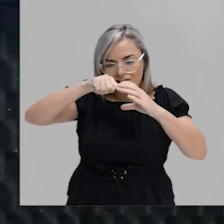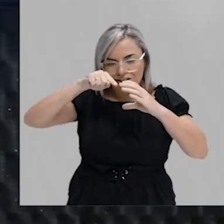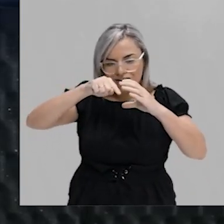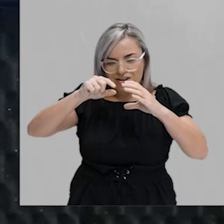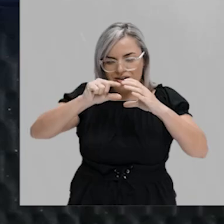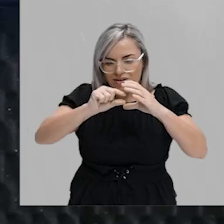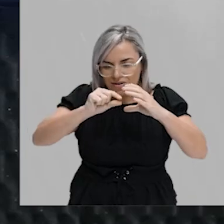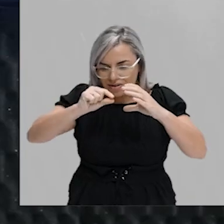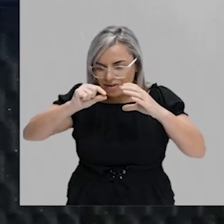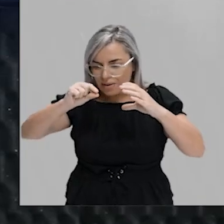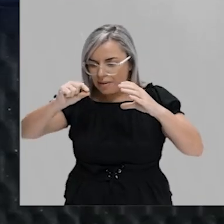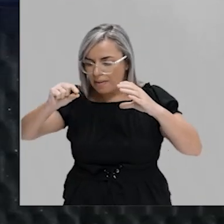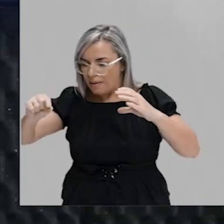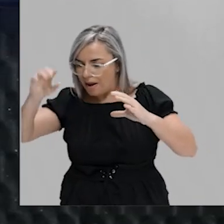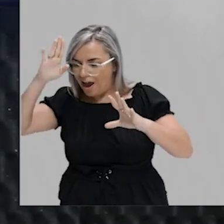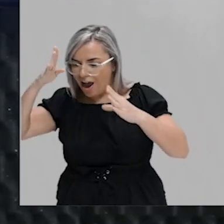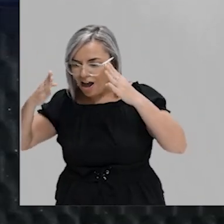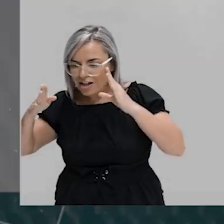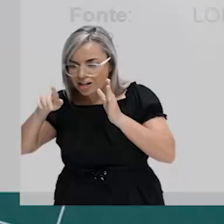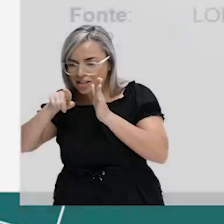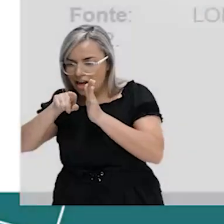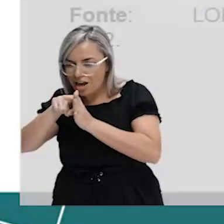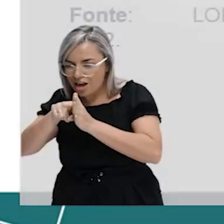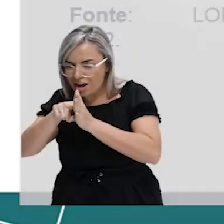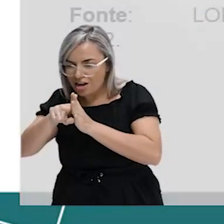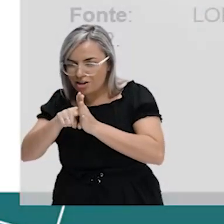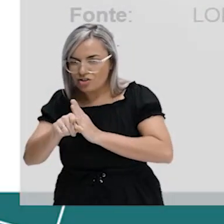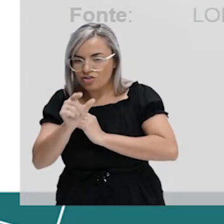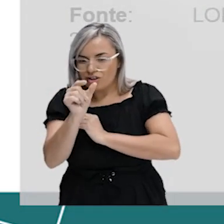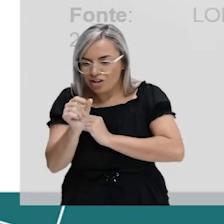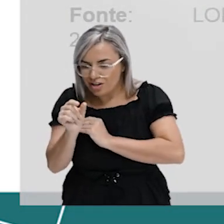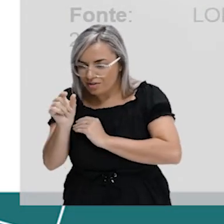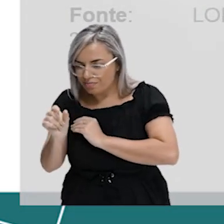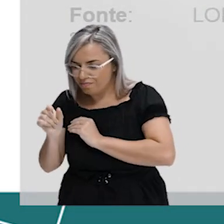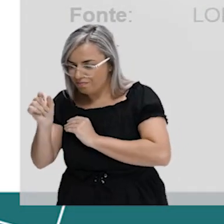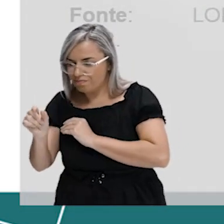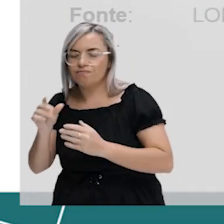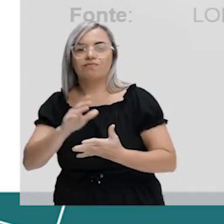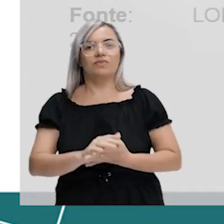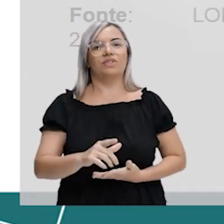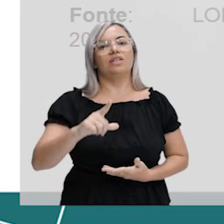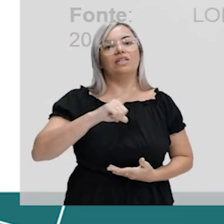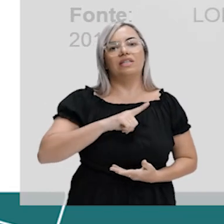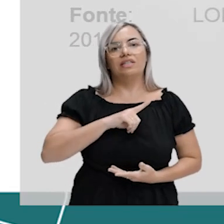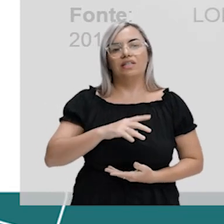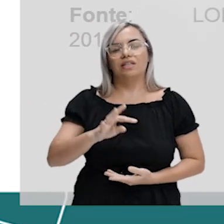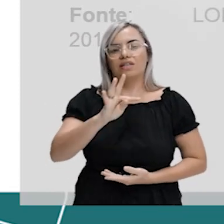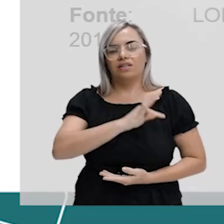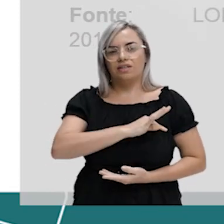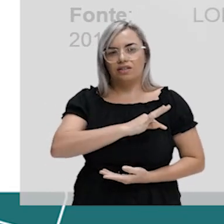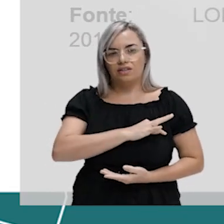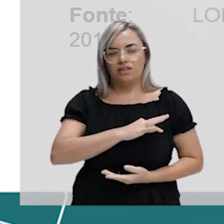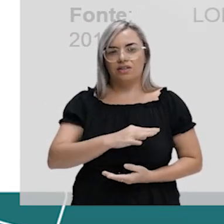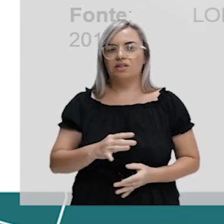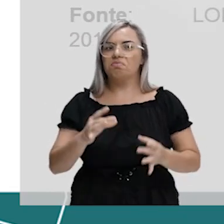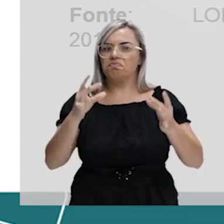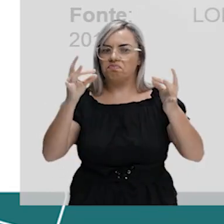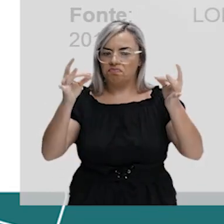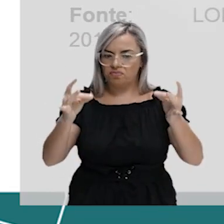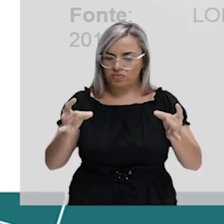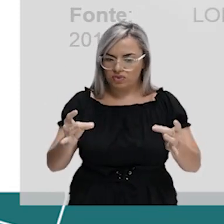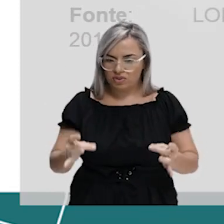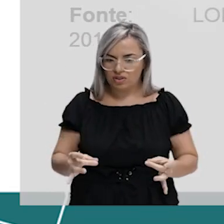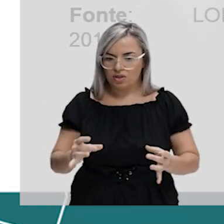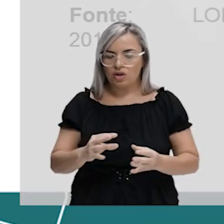DNA para analisar essa molécula, tá? Existem técnicas específicas para a gente extrair